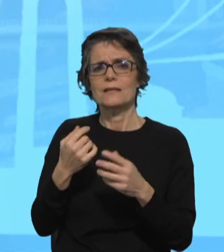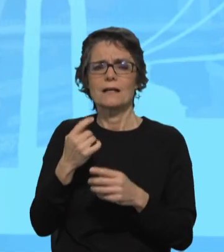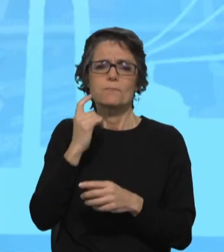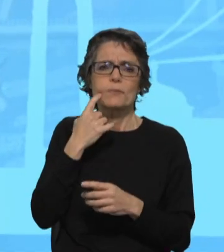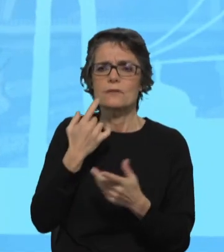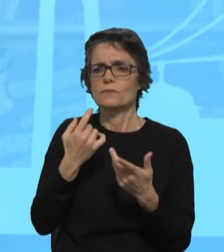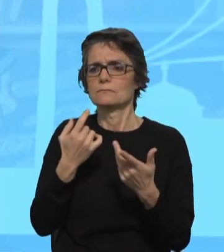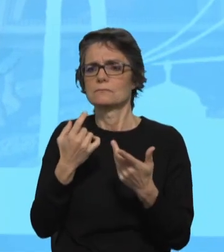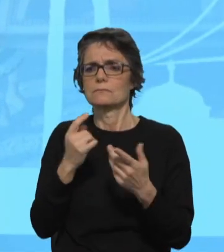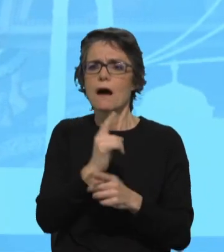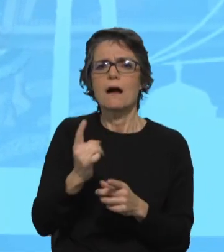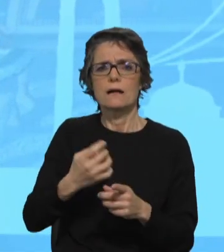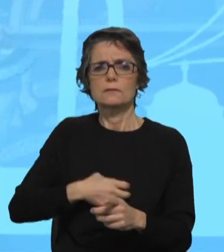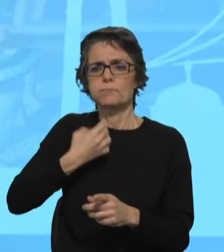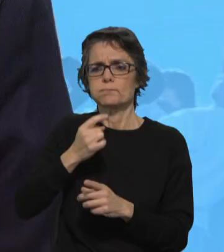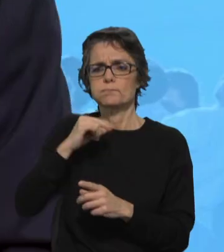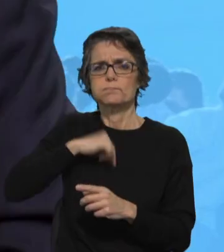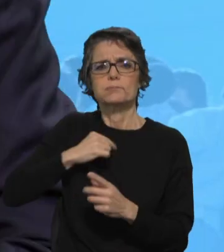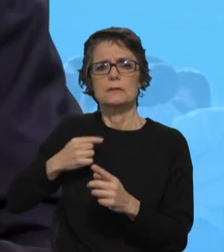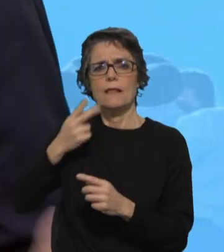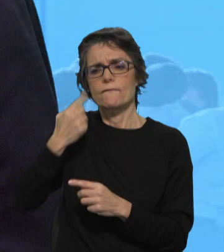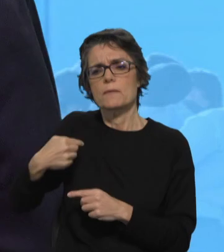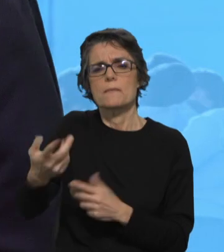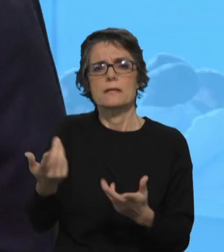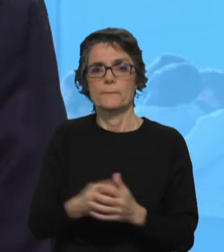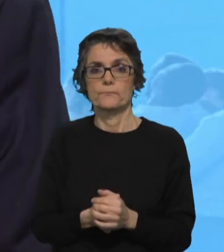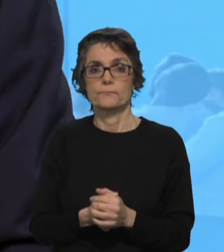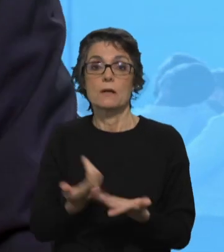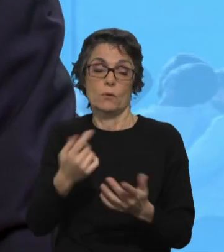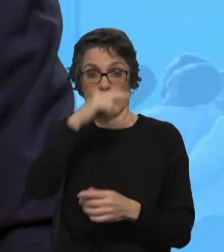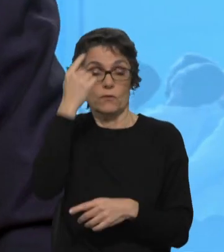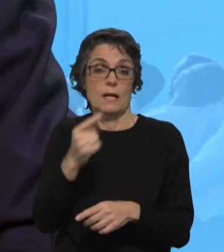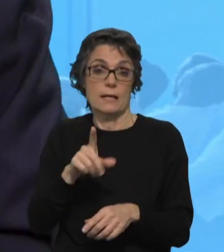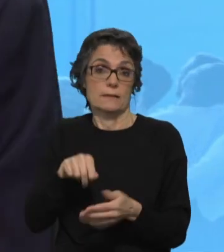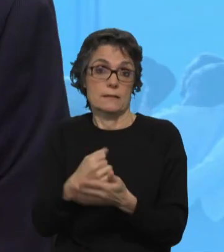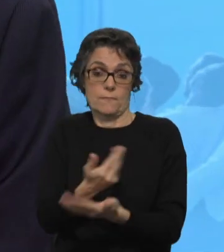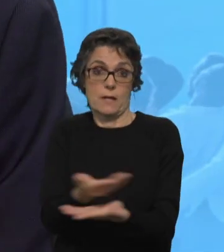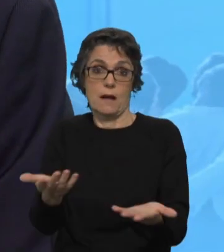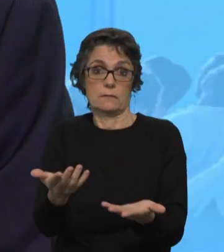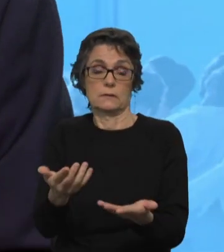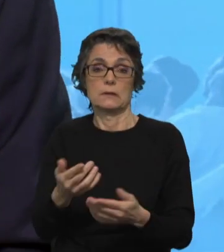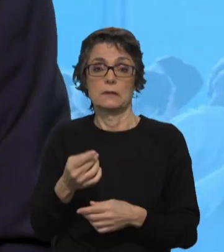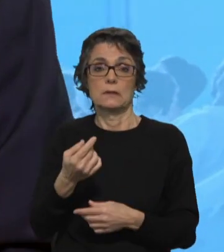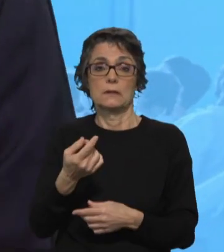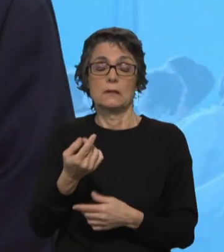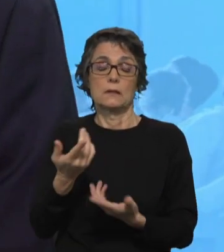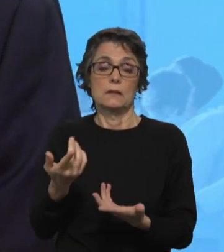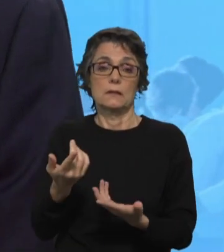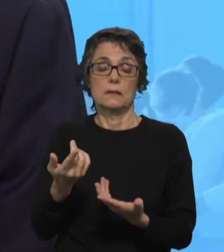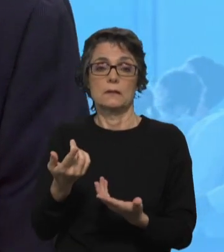existe sempre. Não é? Ou seja, isto não é um diálogo fácil, porque nunca é um diálogo feito, nunca é um diálogo imediato,